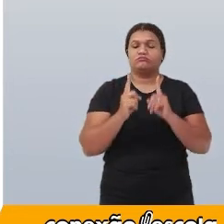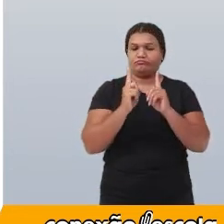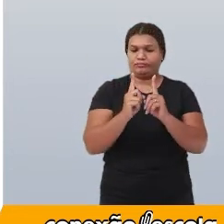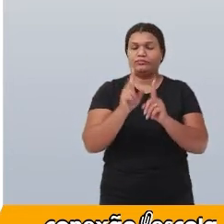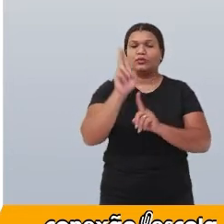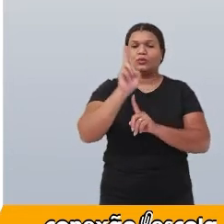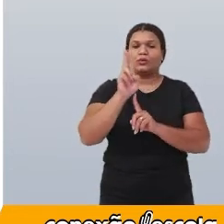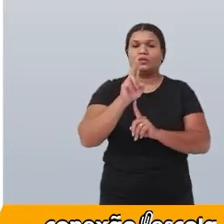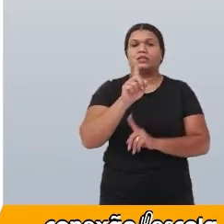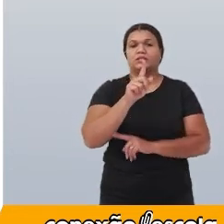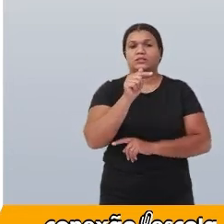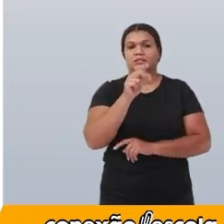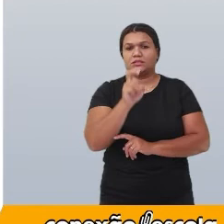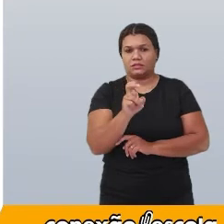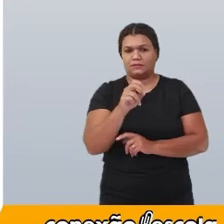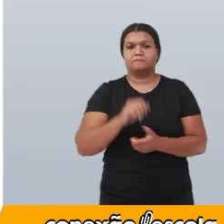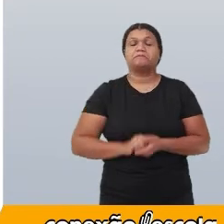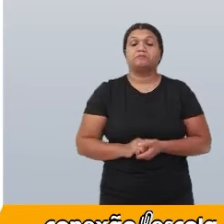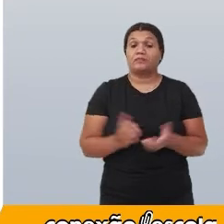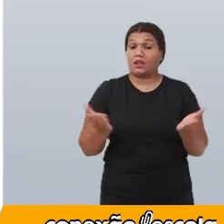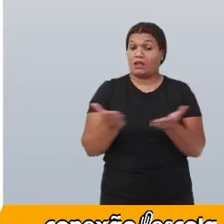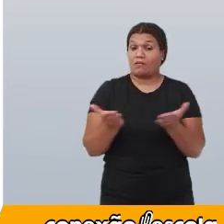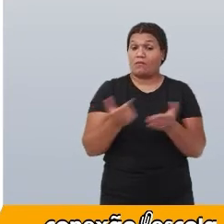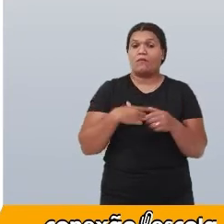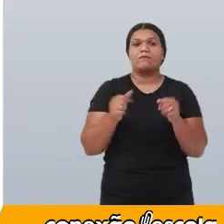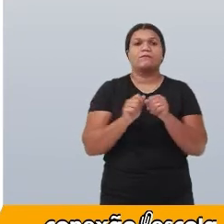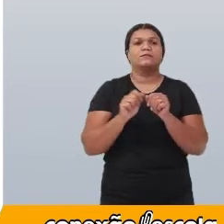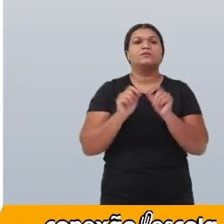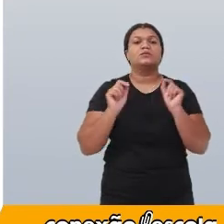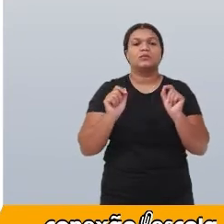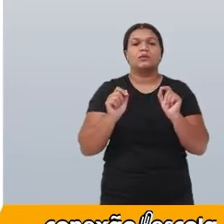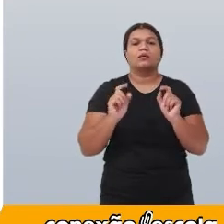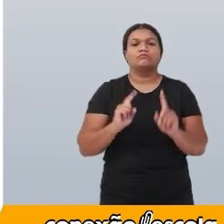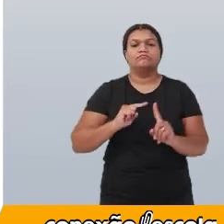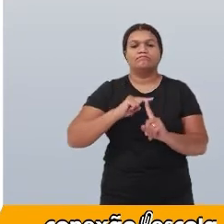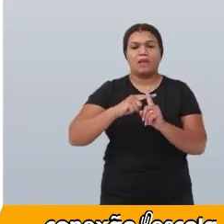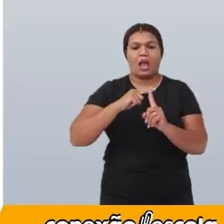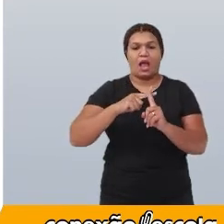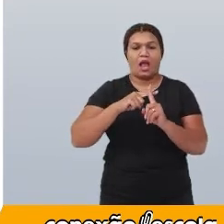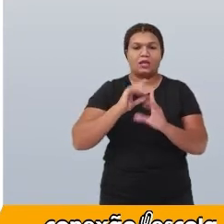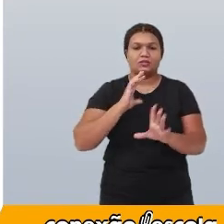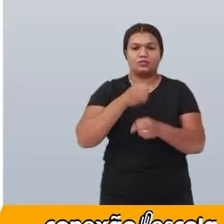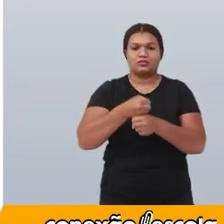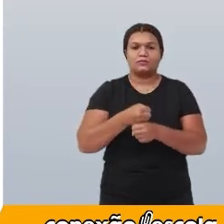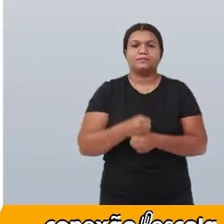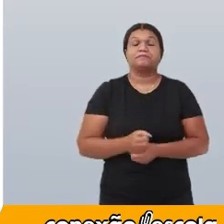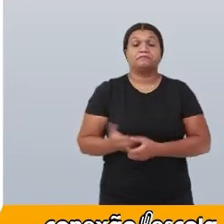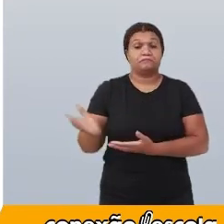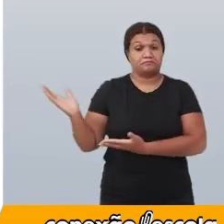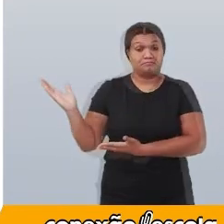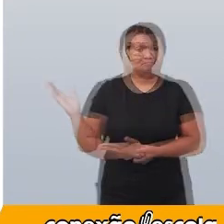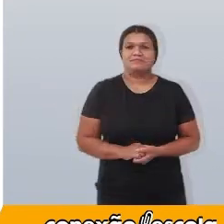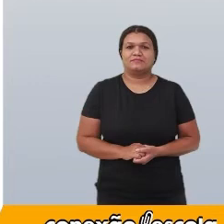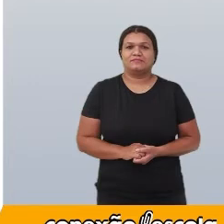do número 175. Agora eu vou fazer a adição.